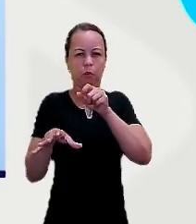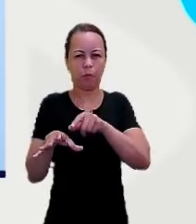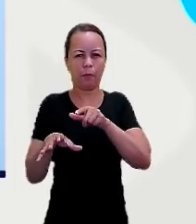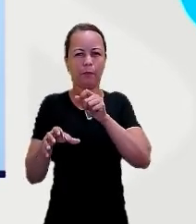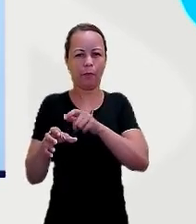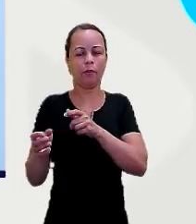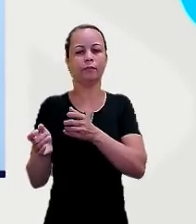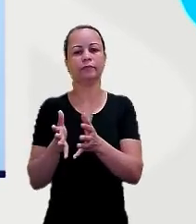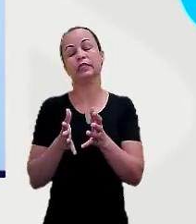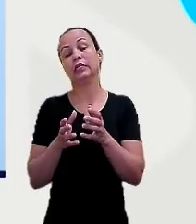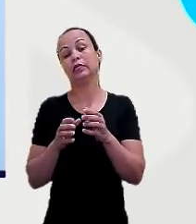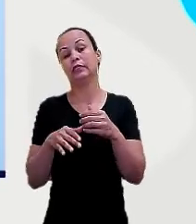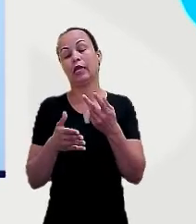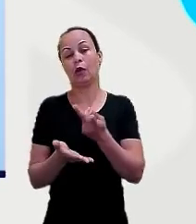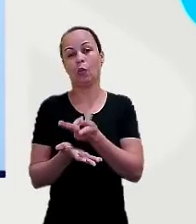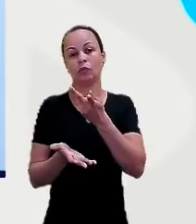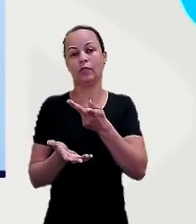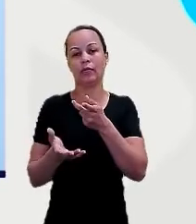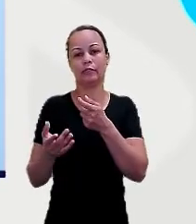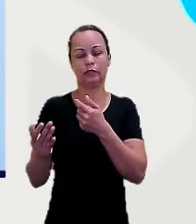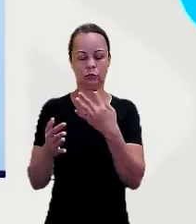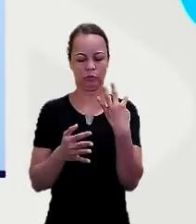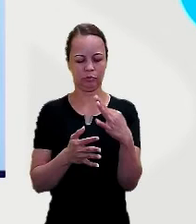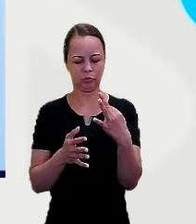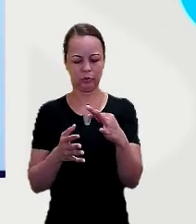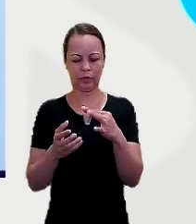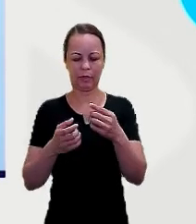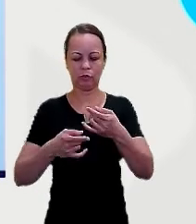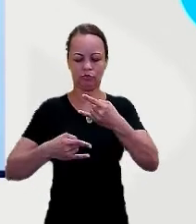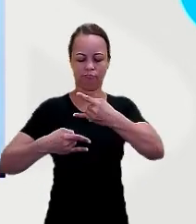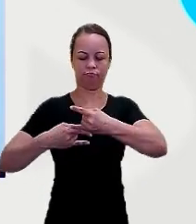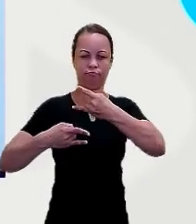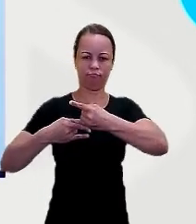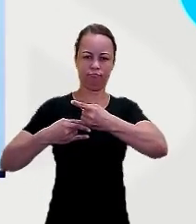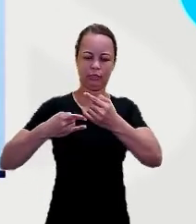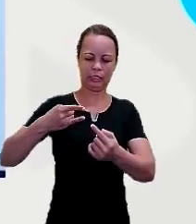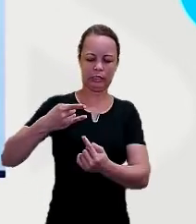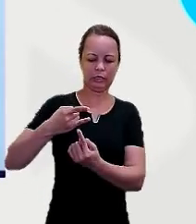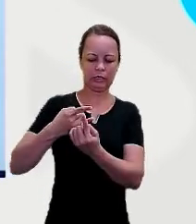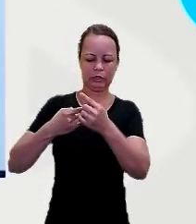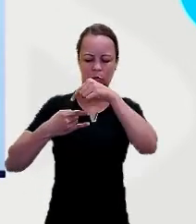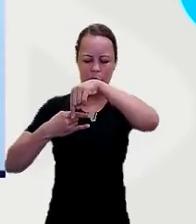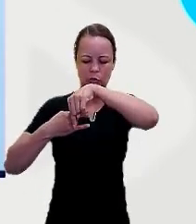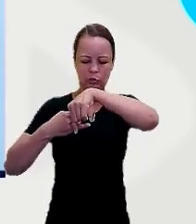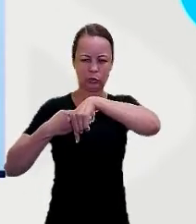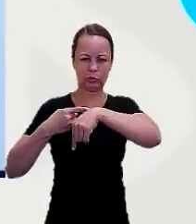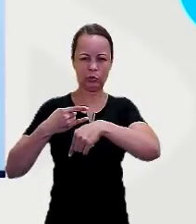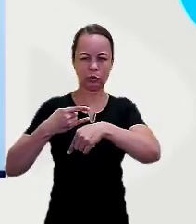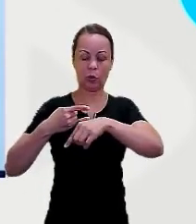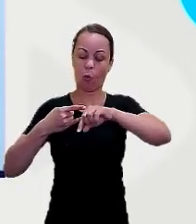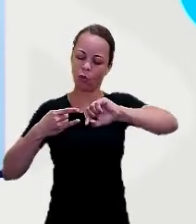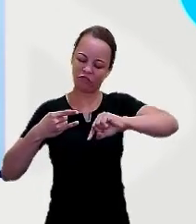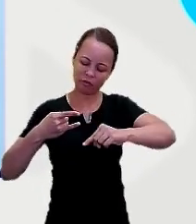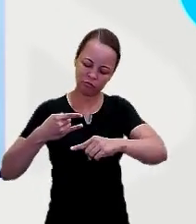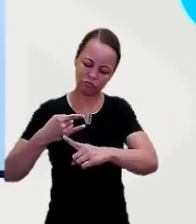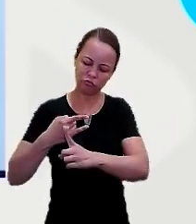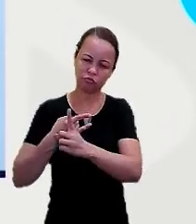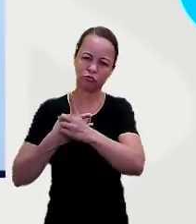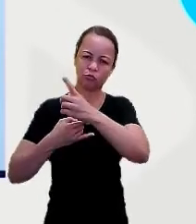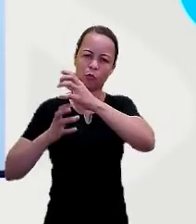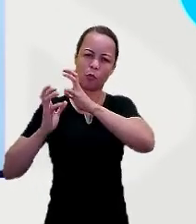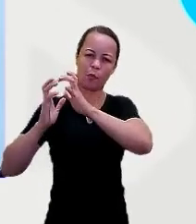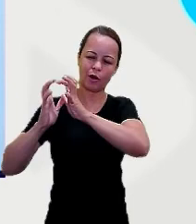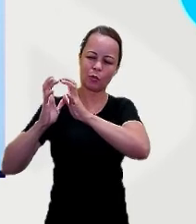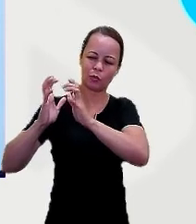sensação transversal da medula espinal, que se projeta para o tálamo e que vai lá para o cérebro, principalmente para uma região chamada do